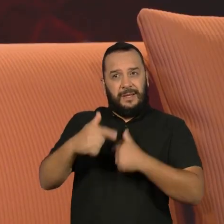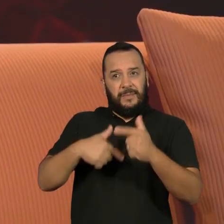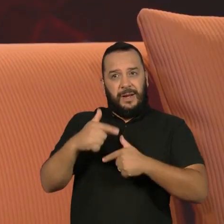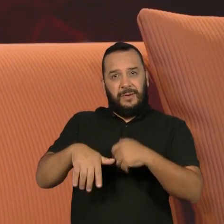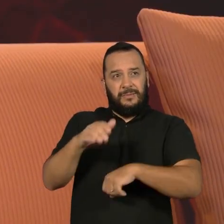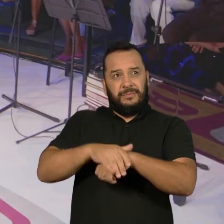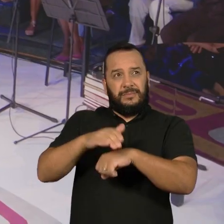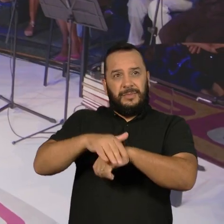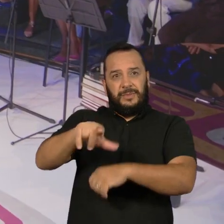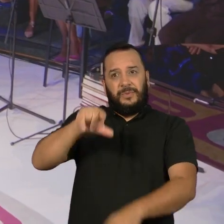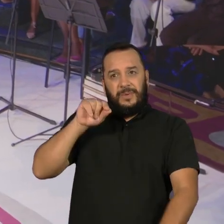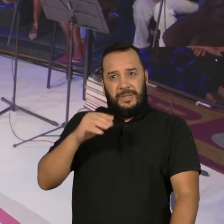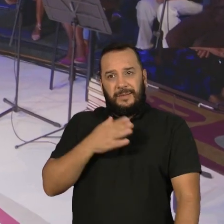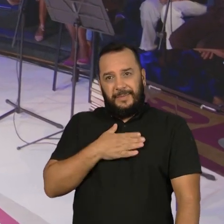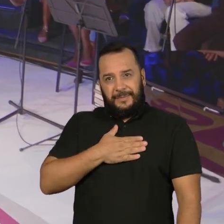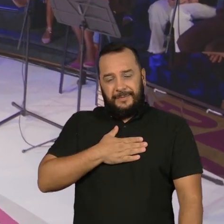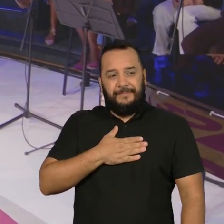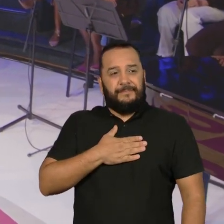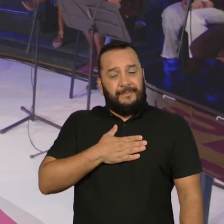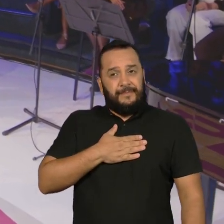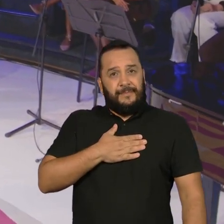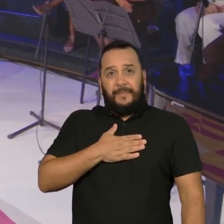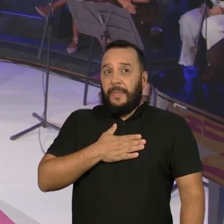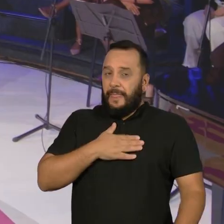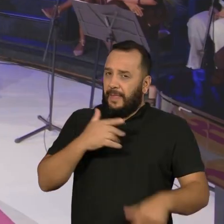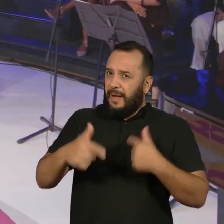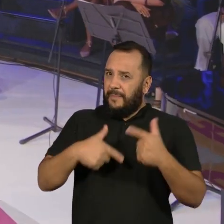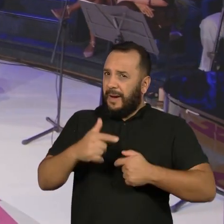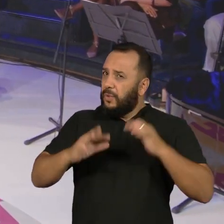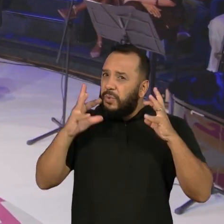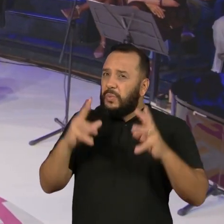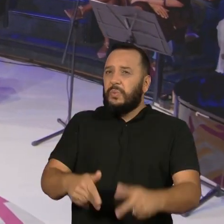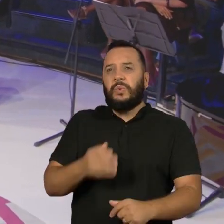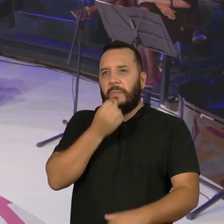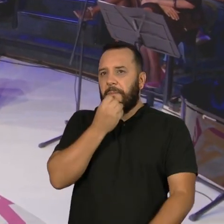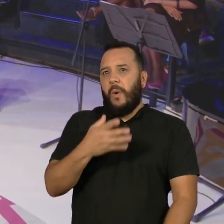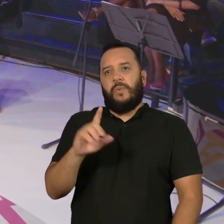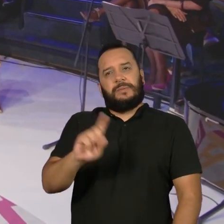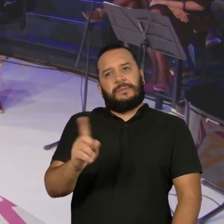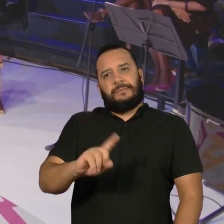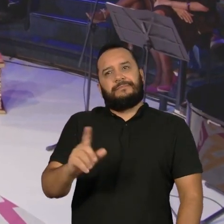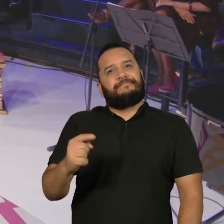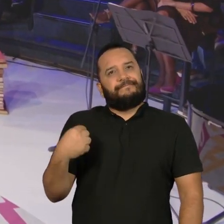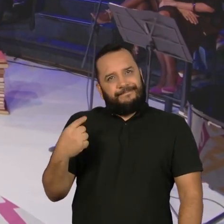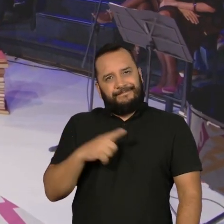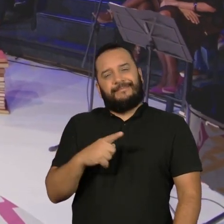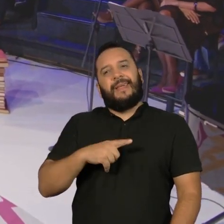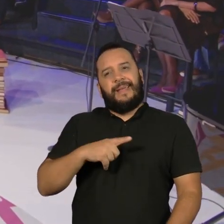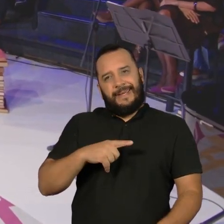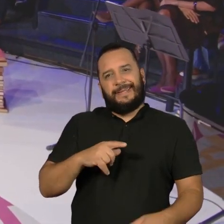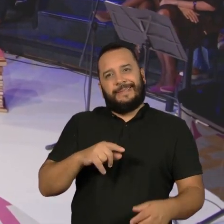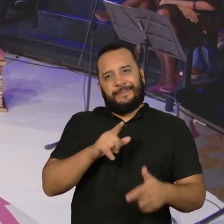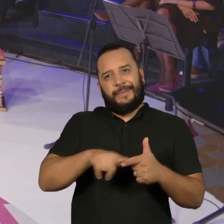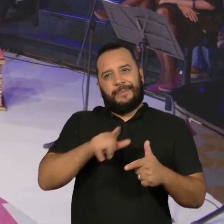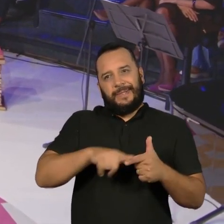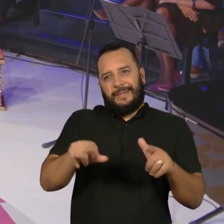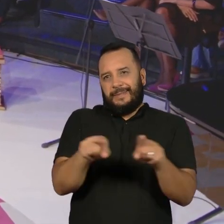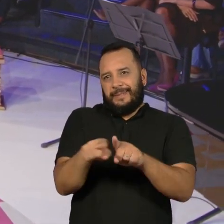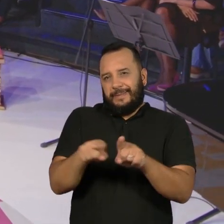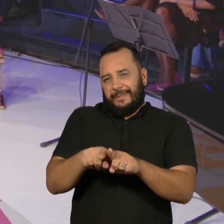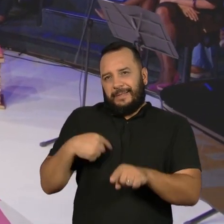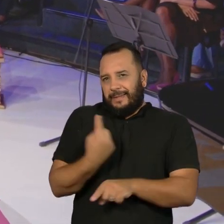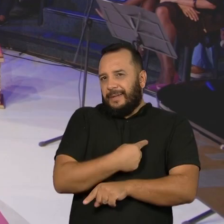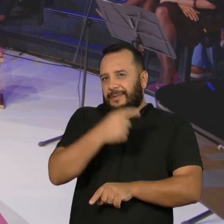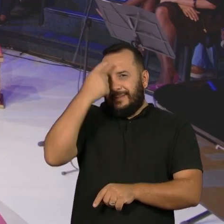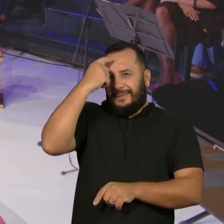É óbvio que nenhuma profissão é só coisa boa. Claro. A gente também tem que pensar sobre isso, assim, né?